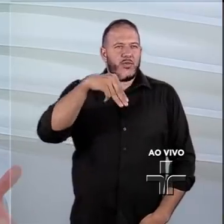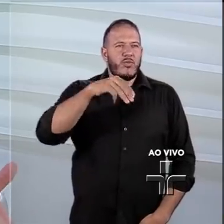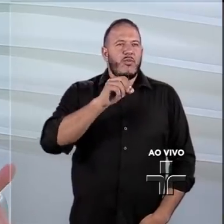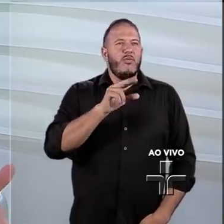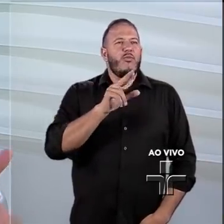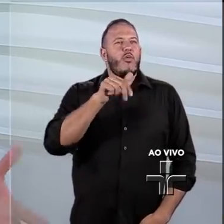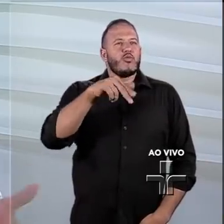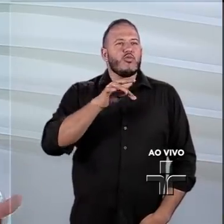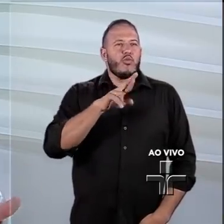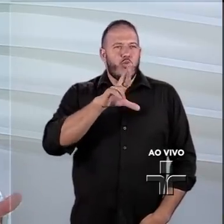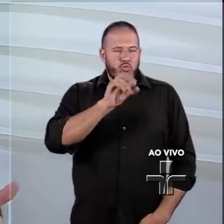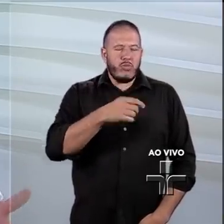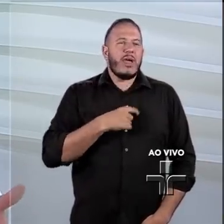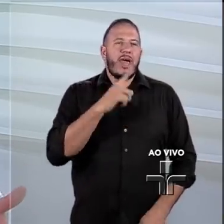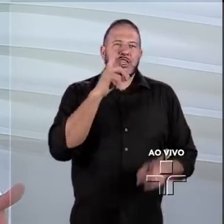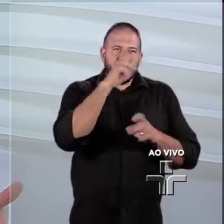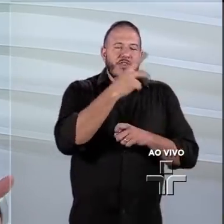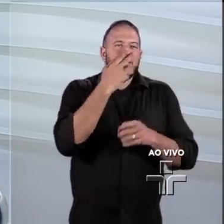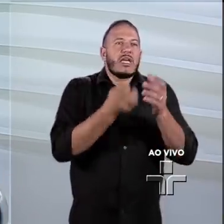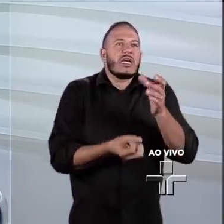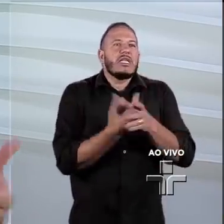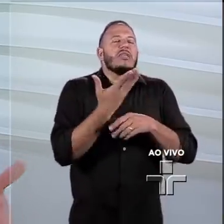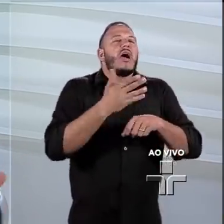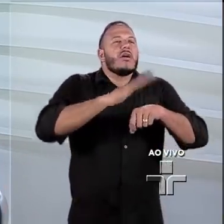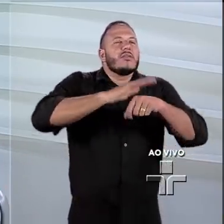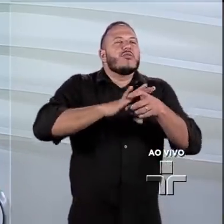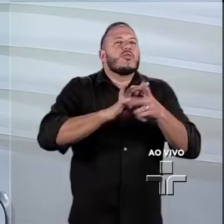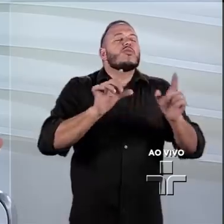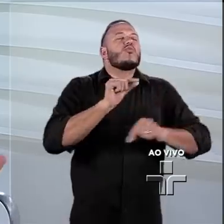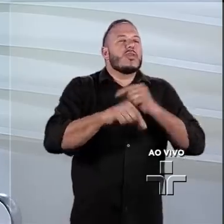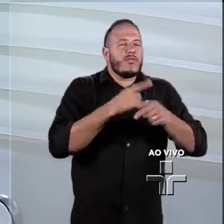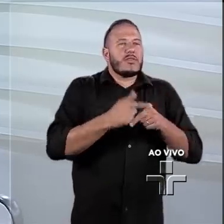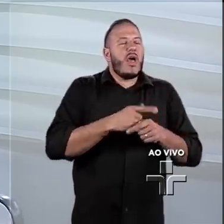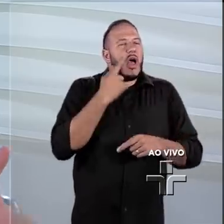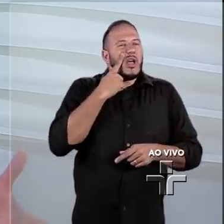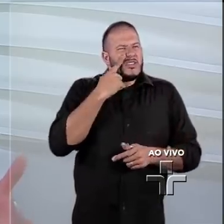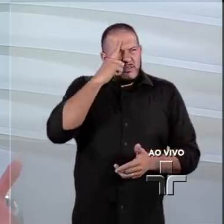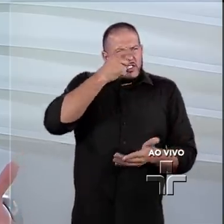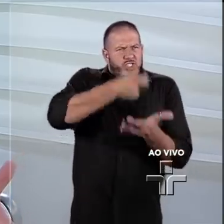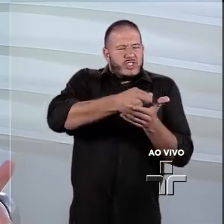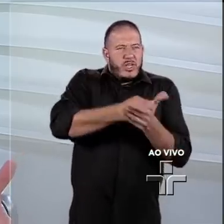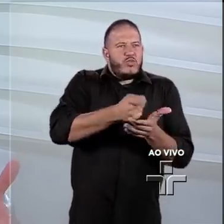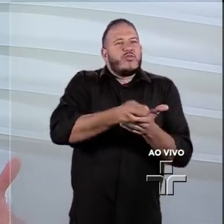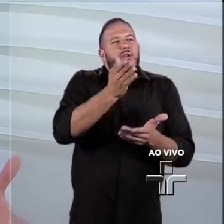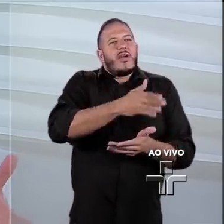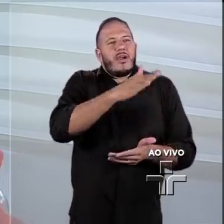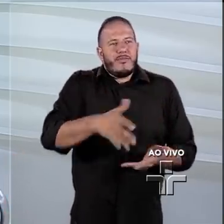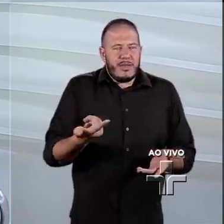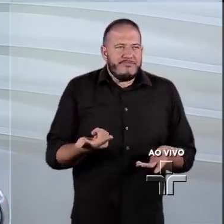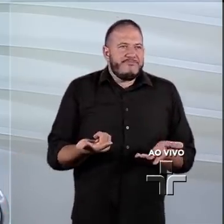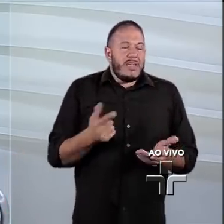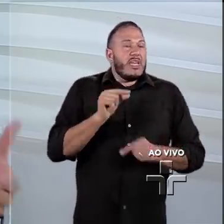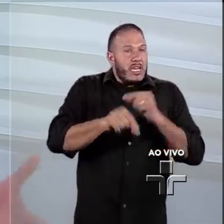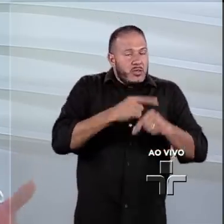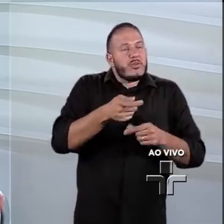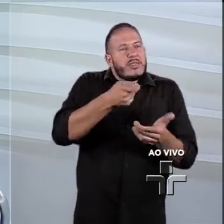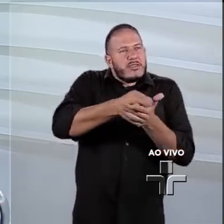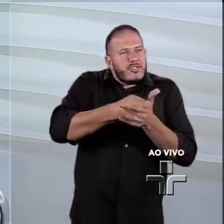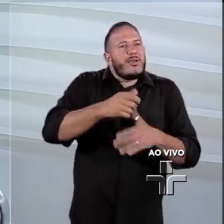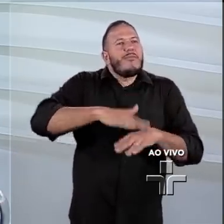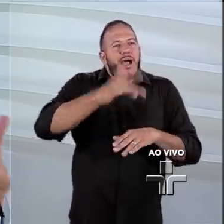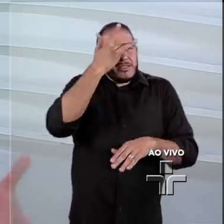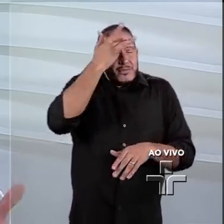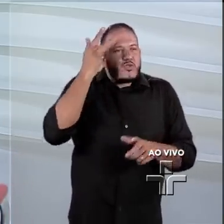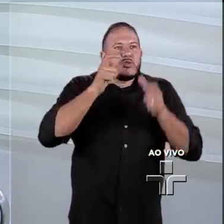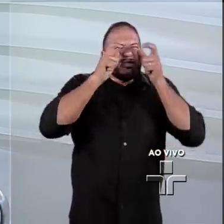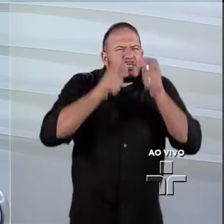a democracia do que derrubar a ditadura. A democracia não é um ato que se exaure a cada 2 anos quando a gente vota. ela exige muita